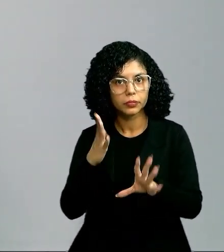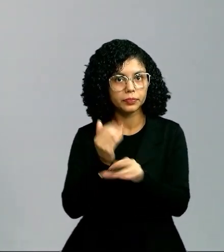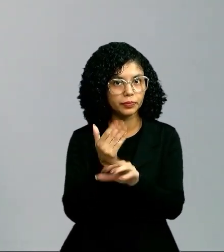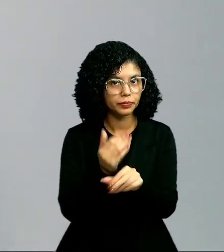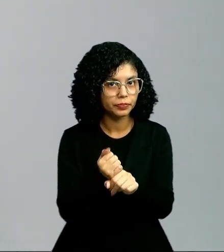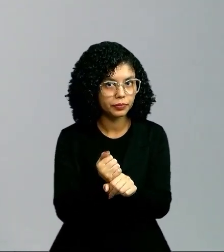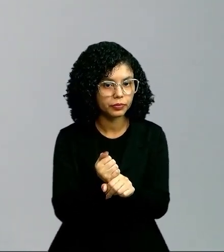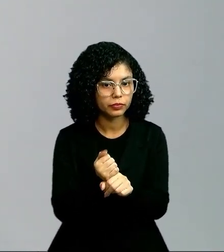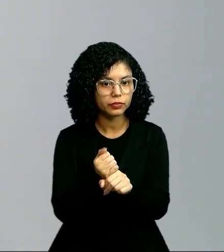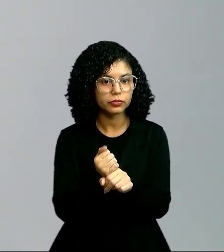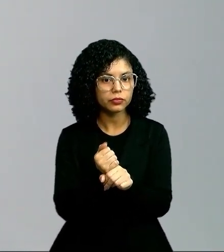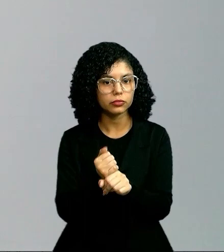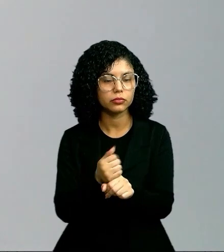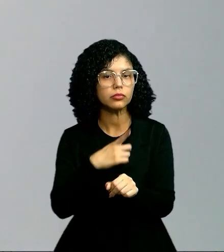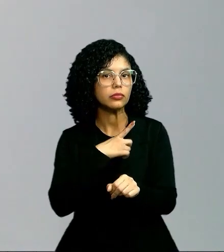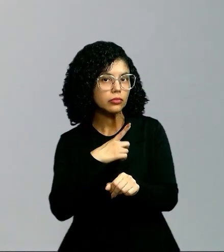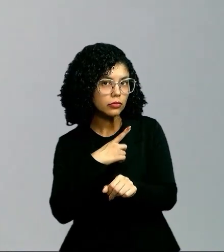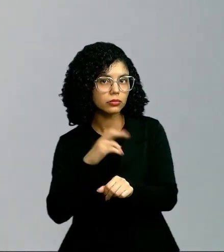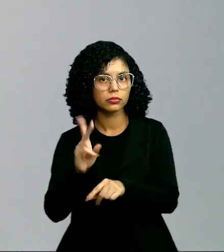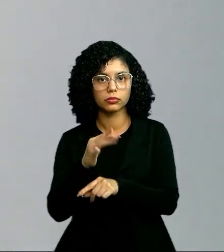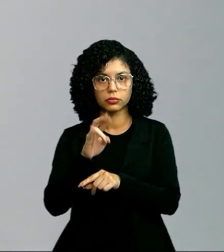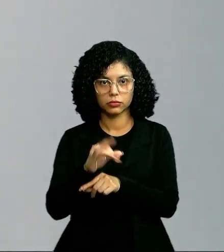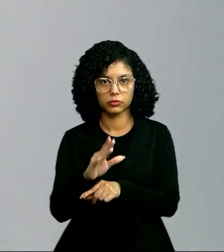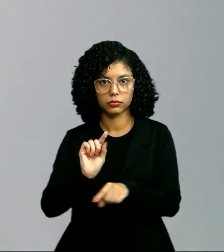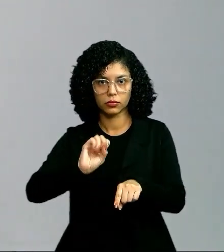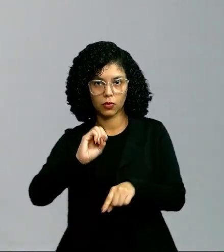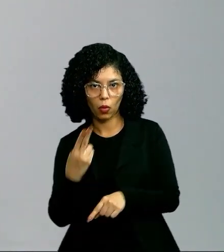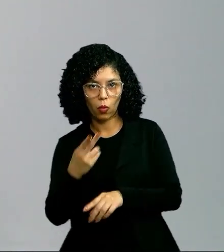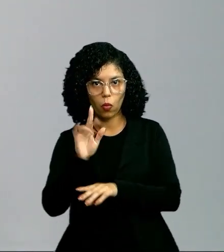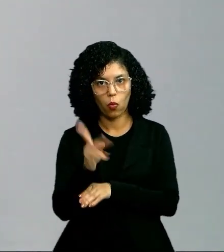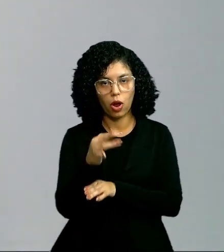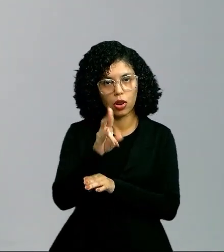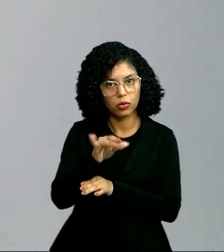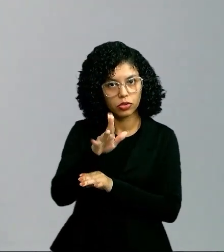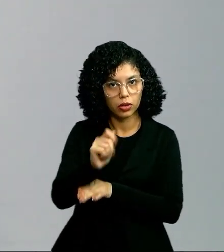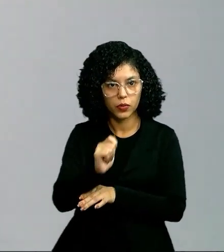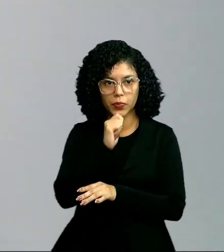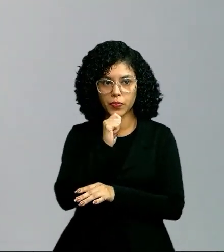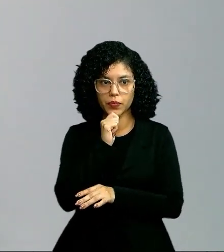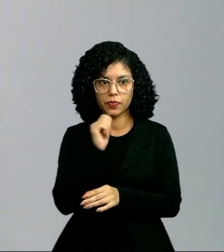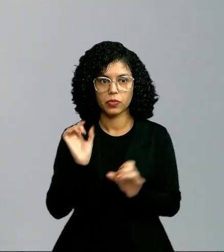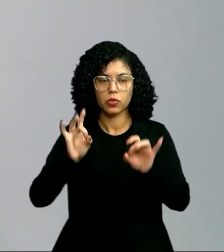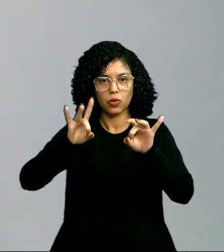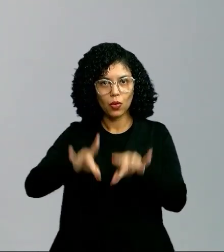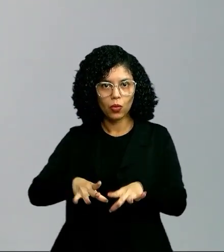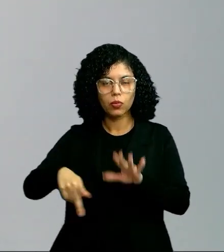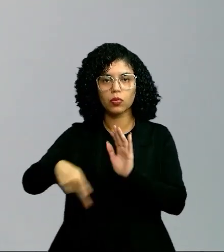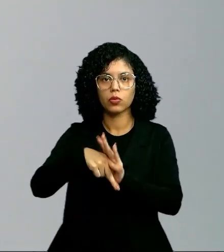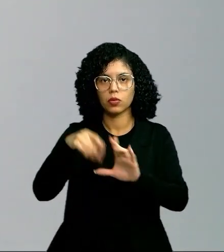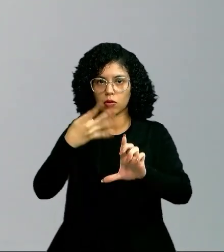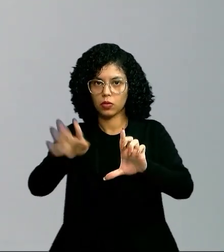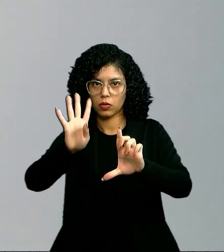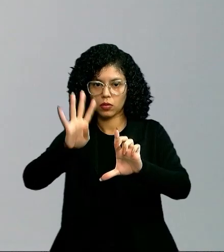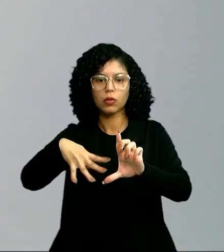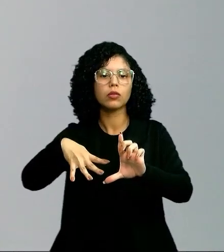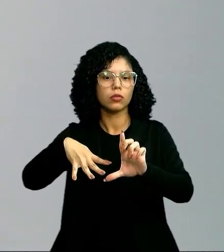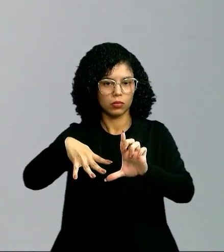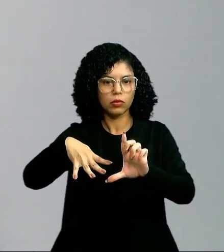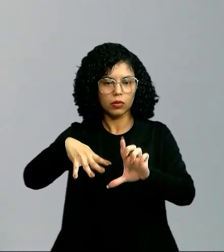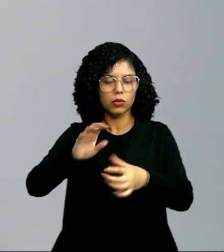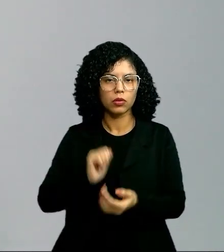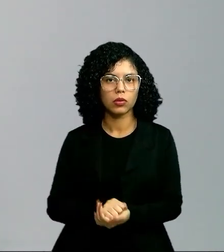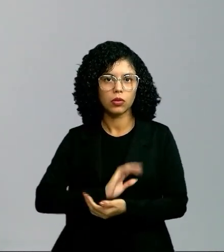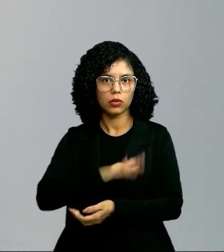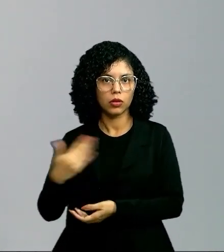adição e você tem o hidrogênio ou um halogênio, o que é o halogênio? Penúltimo grupo da tabela periódica.